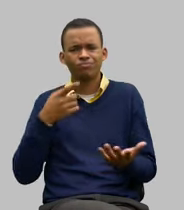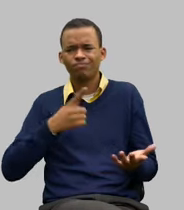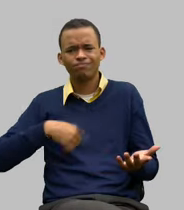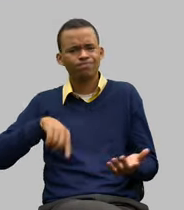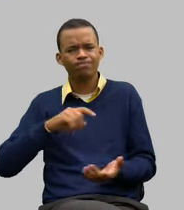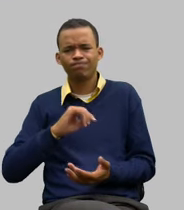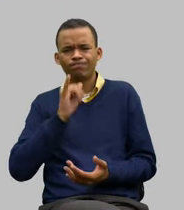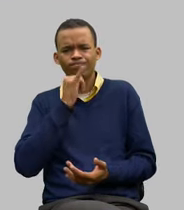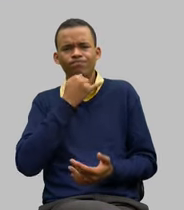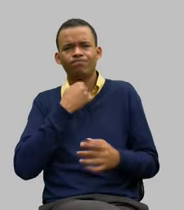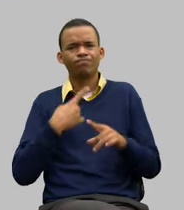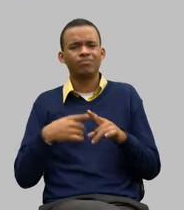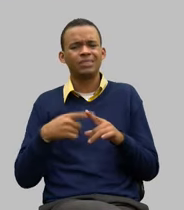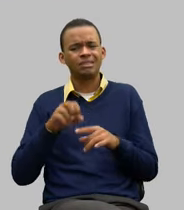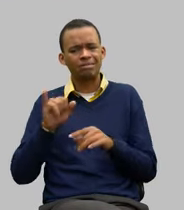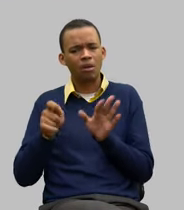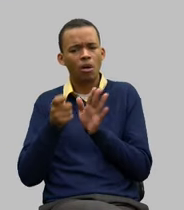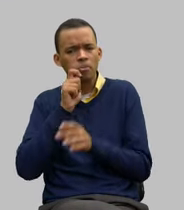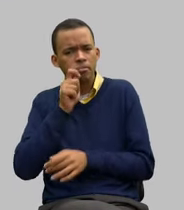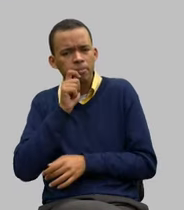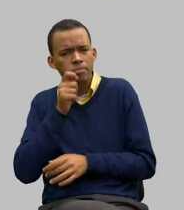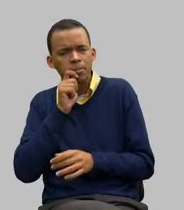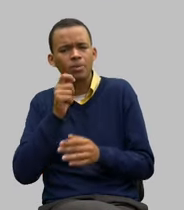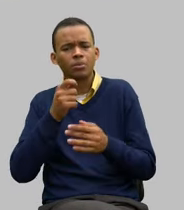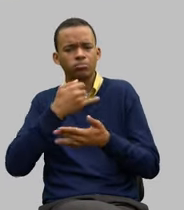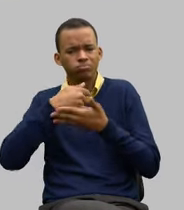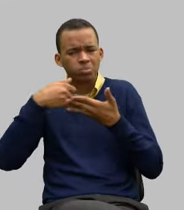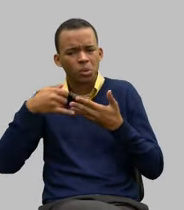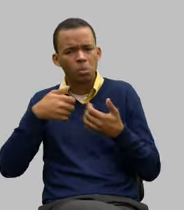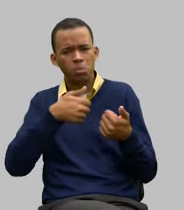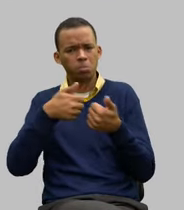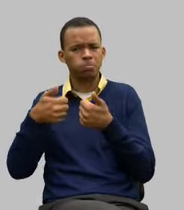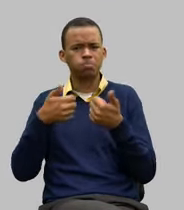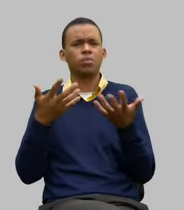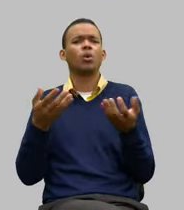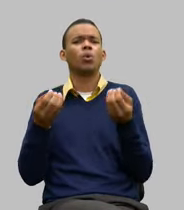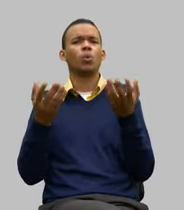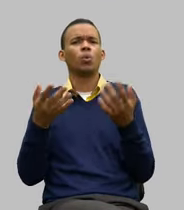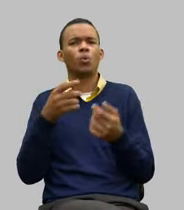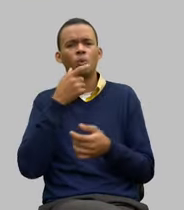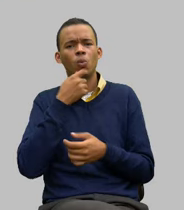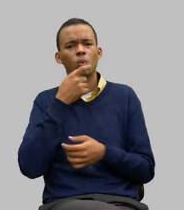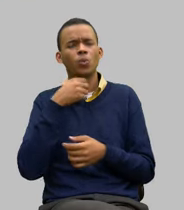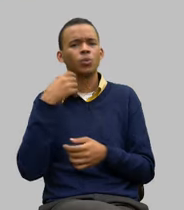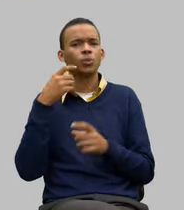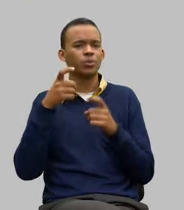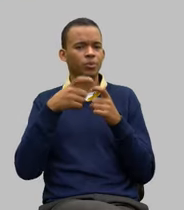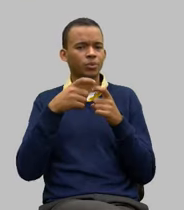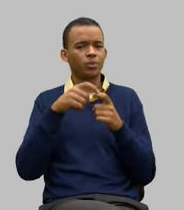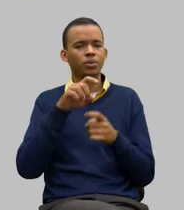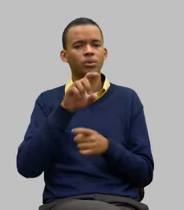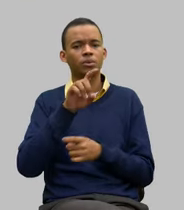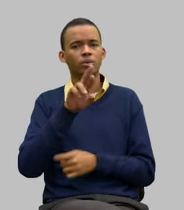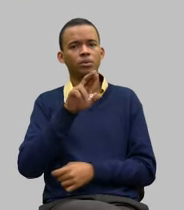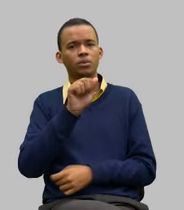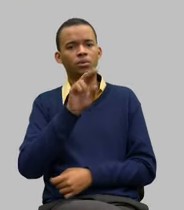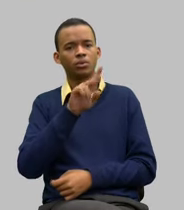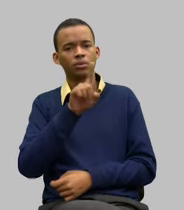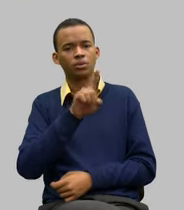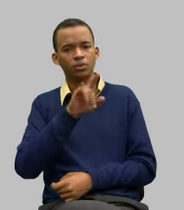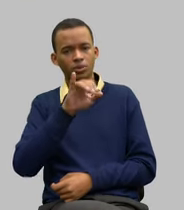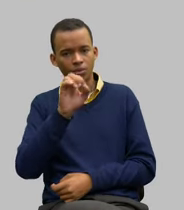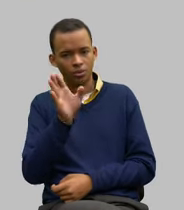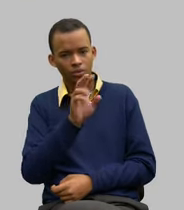se droga fizesse bem para alguém bom o aquele médico draus var falou que é bom né droga faz bem Que eu saiba não tem uma